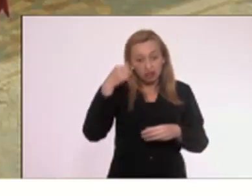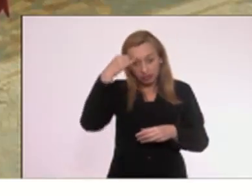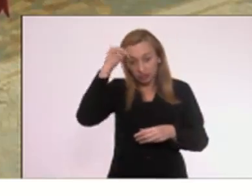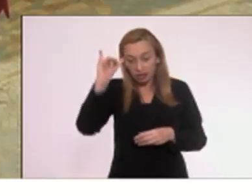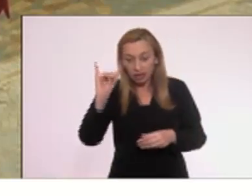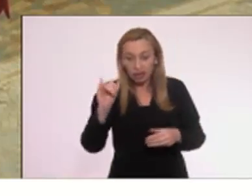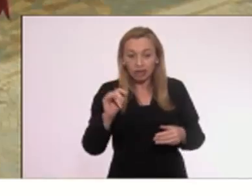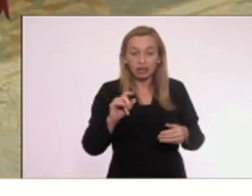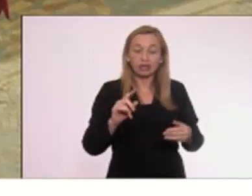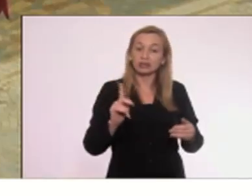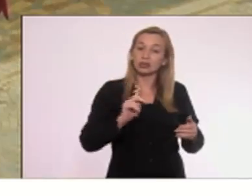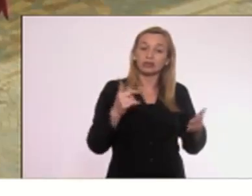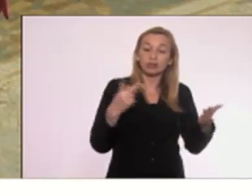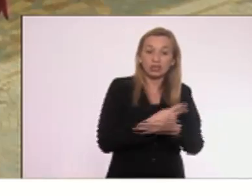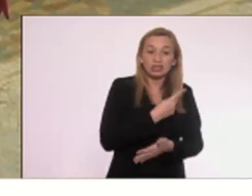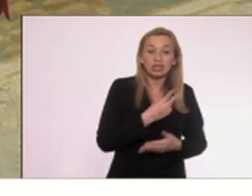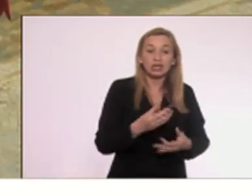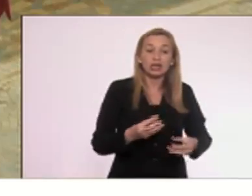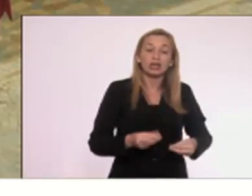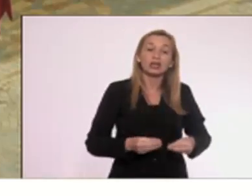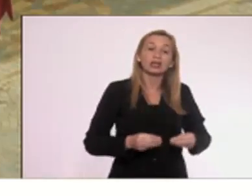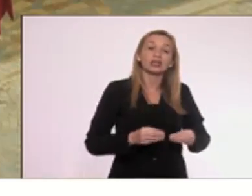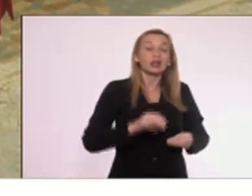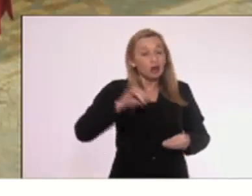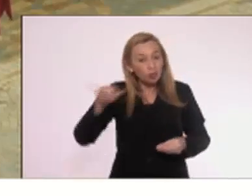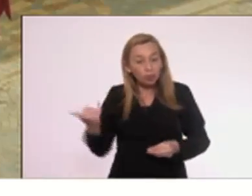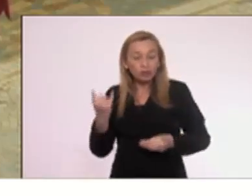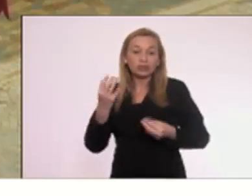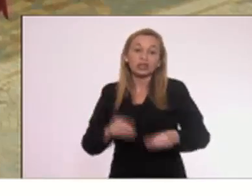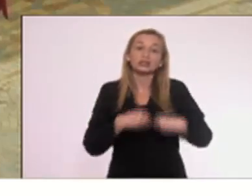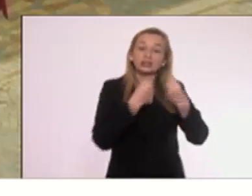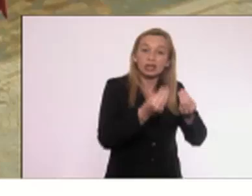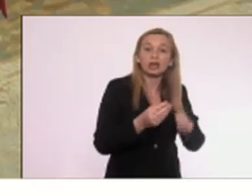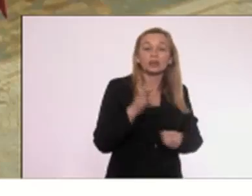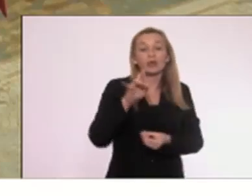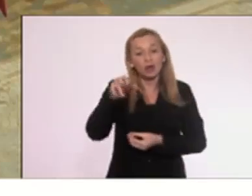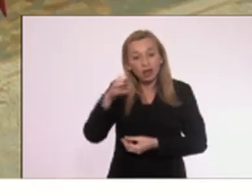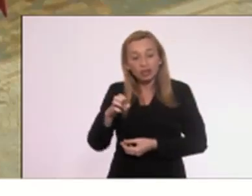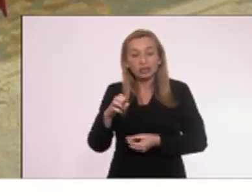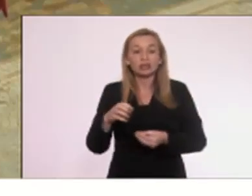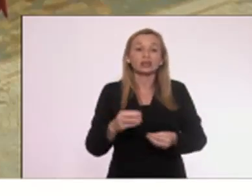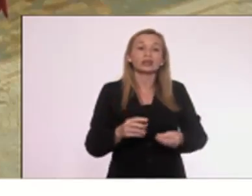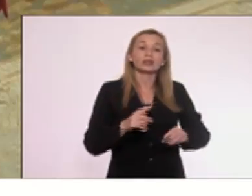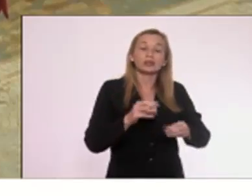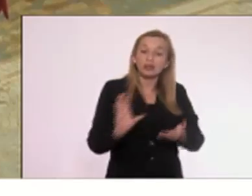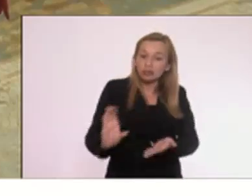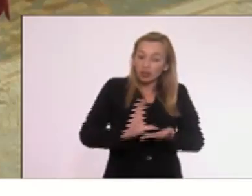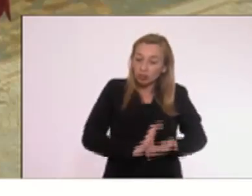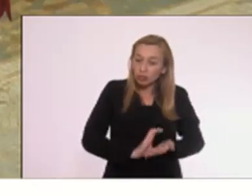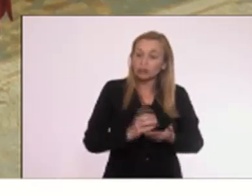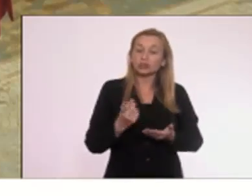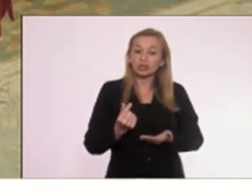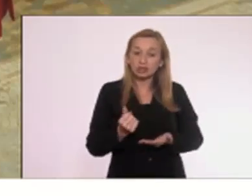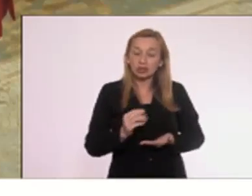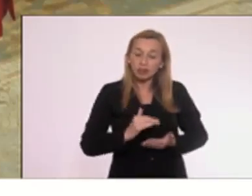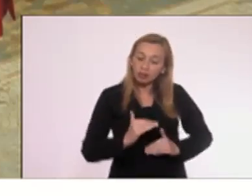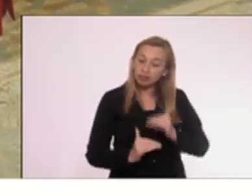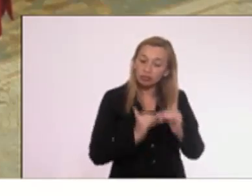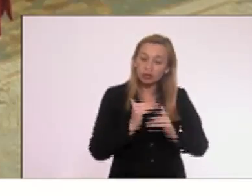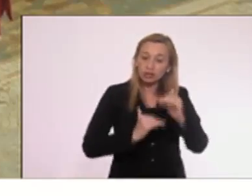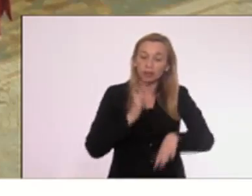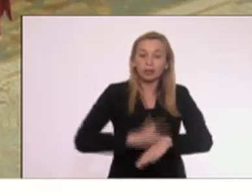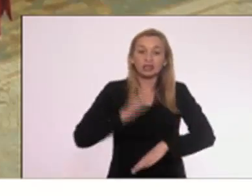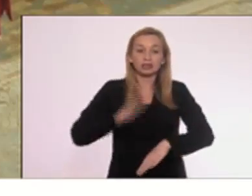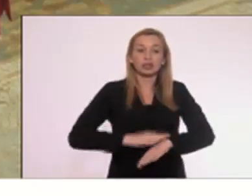oportunidade através do PROERD, que ele possa ter recursos financeiros para poder avançar cada vez mais, que as nossas crianças